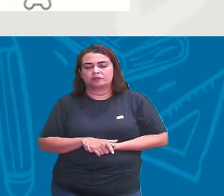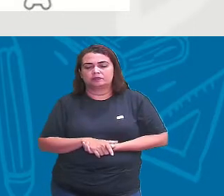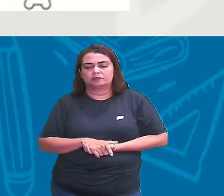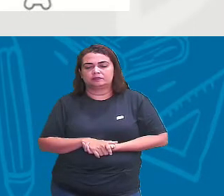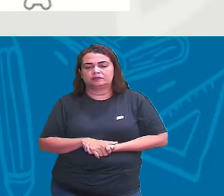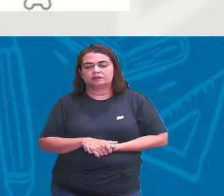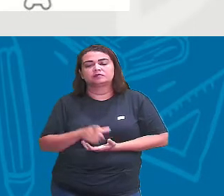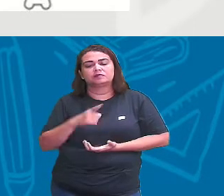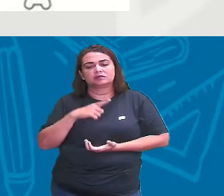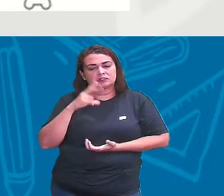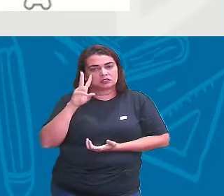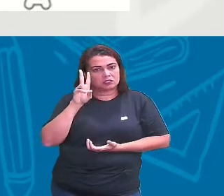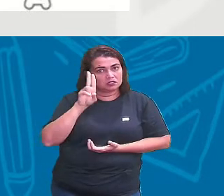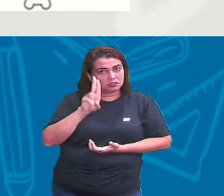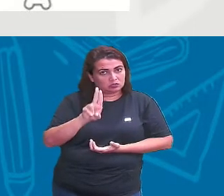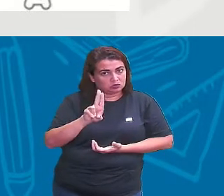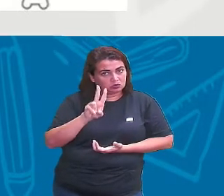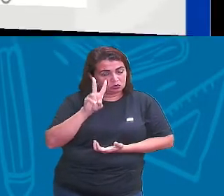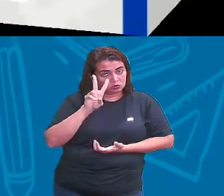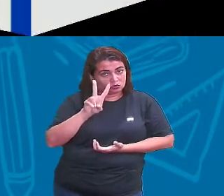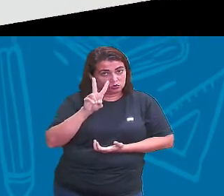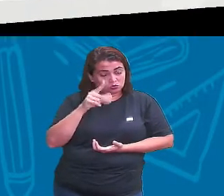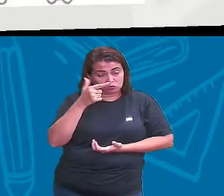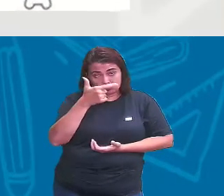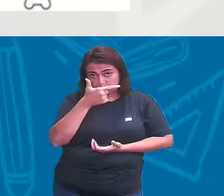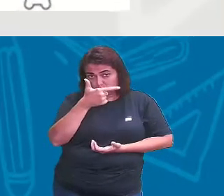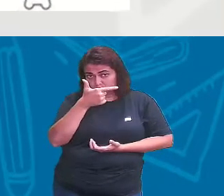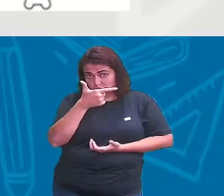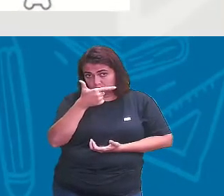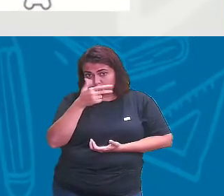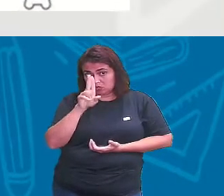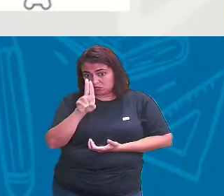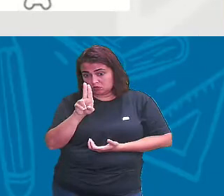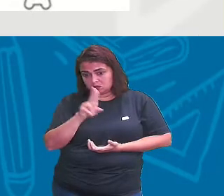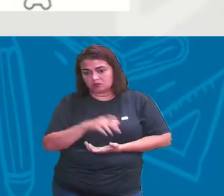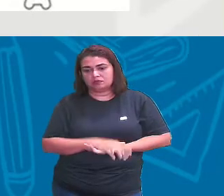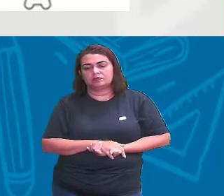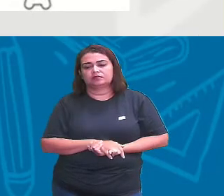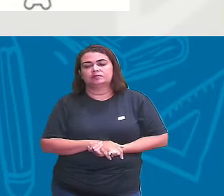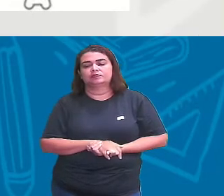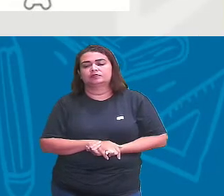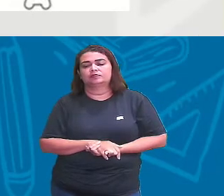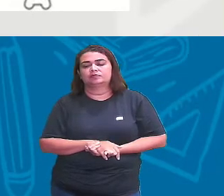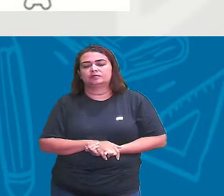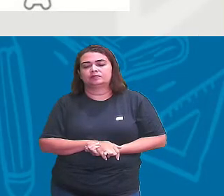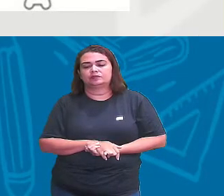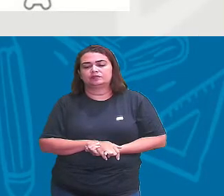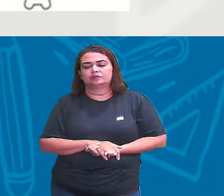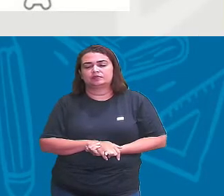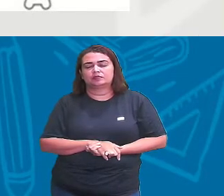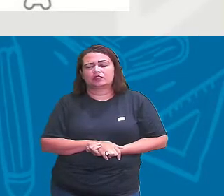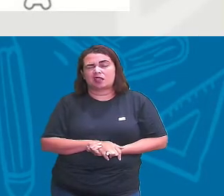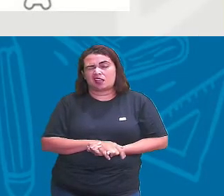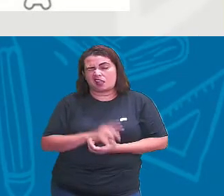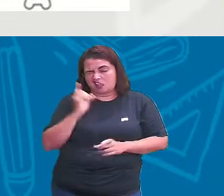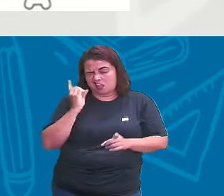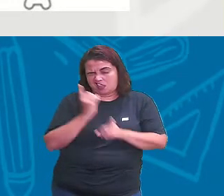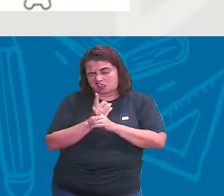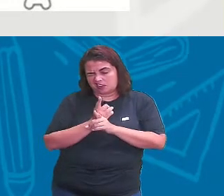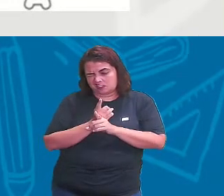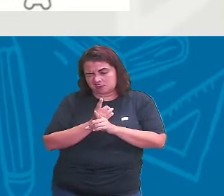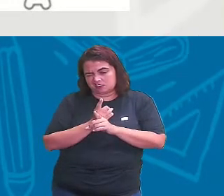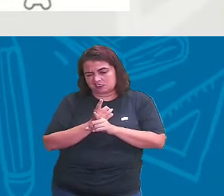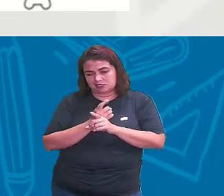logo avisando que tem duas letras U, vamos procurar. Olha uma letrinha U ali, pertinho do A. Tem uma letra U e